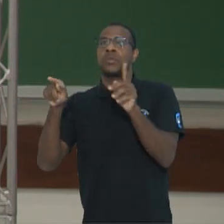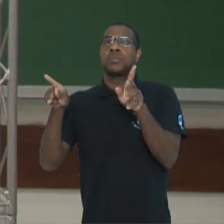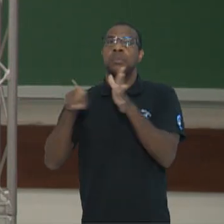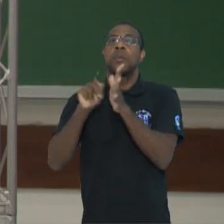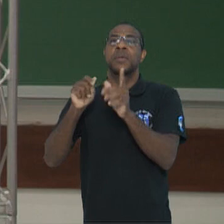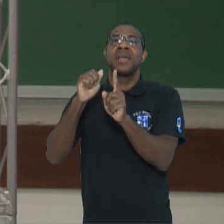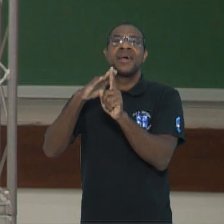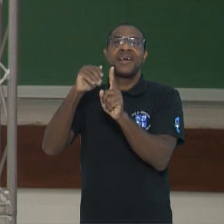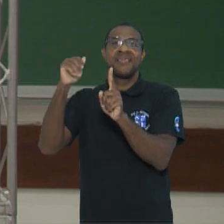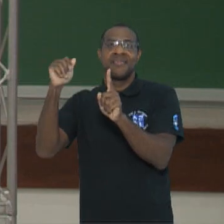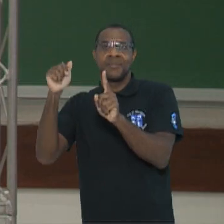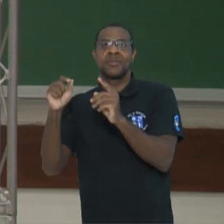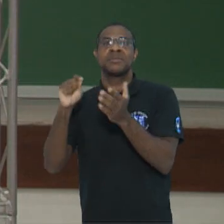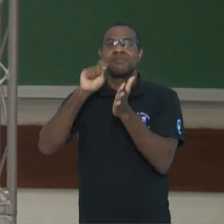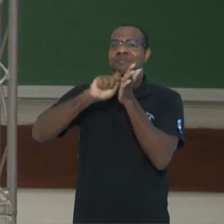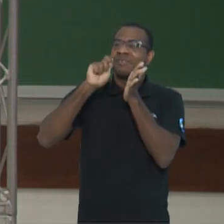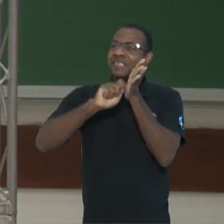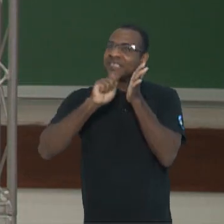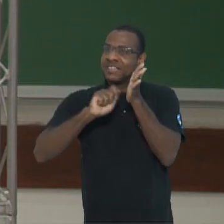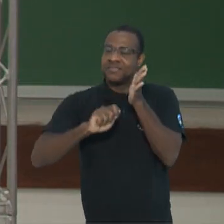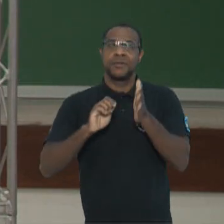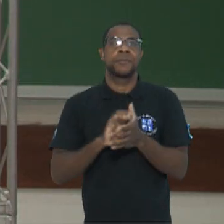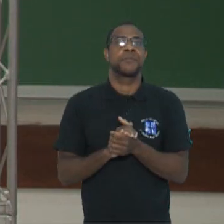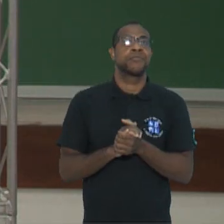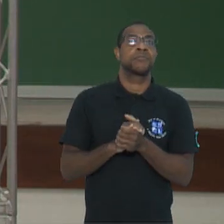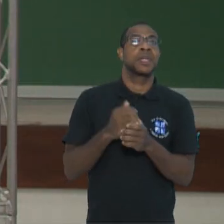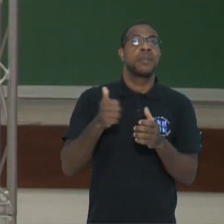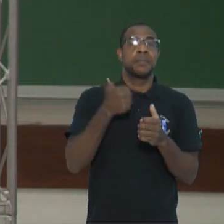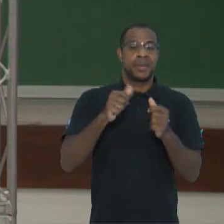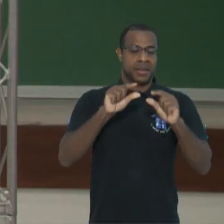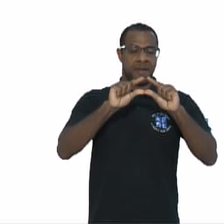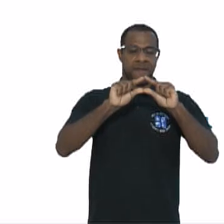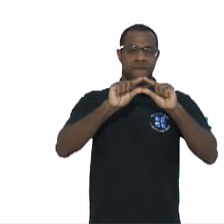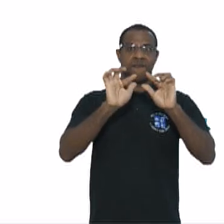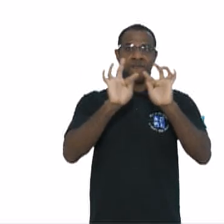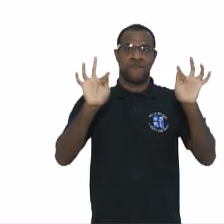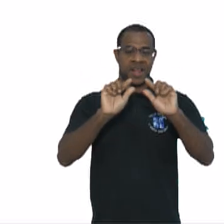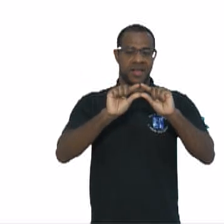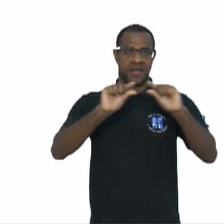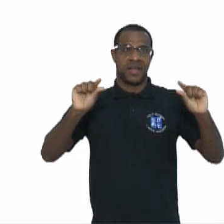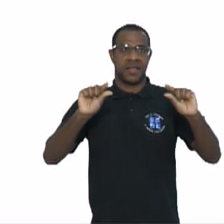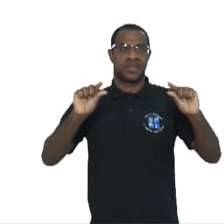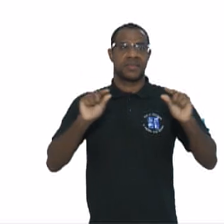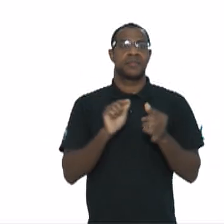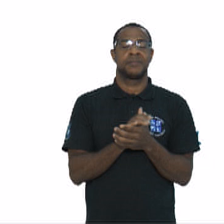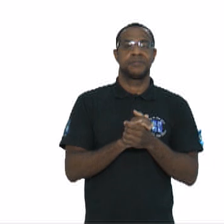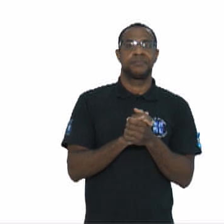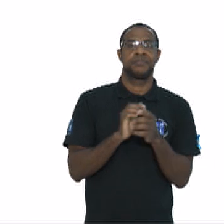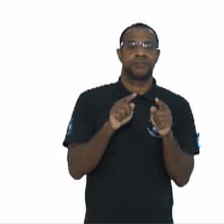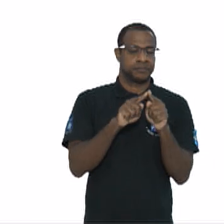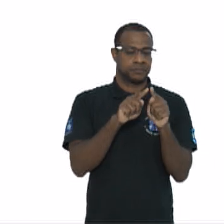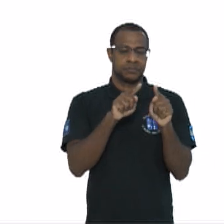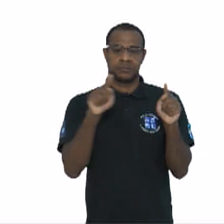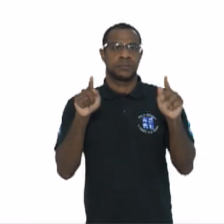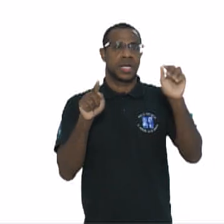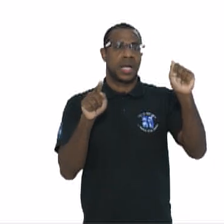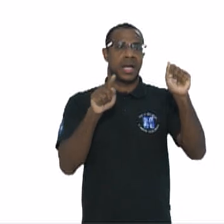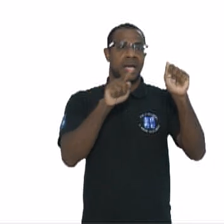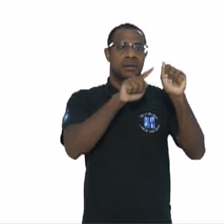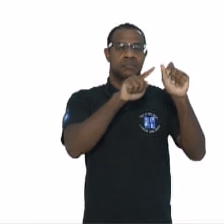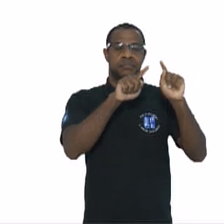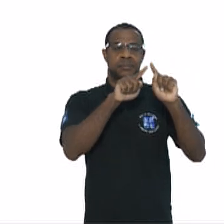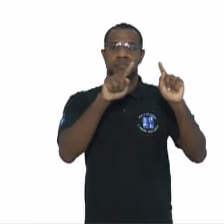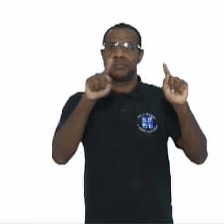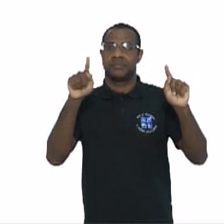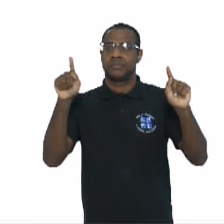citação. Quem ou o quê, né? Então, na primeira frase, nós temos All Day. Edwin Hawkins Singers